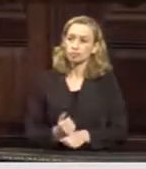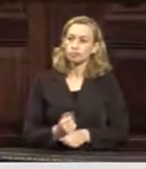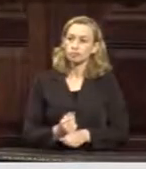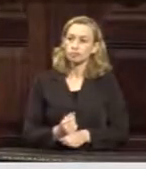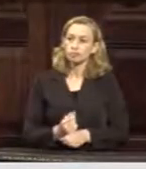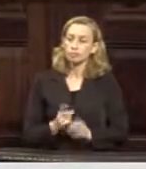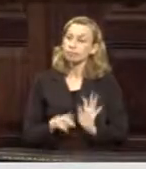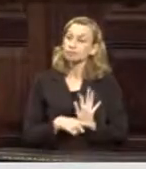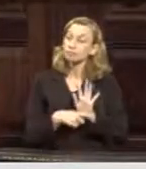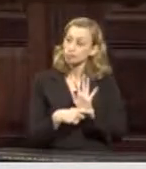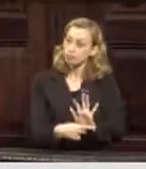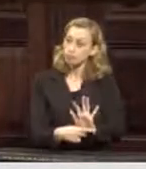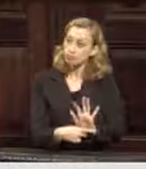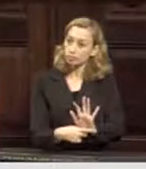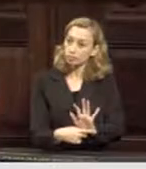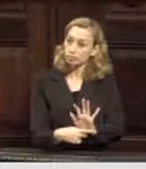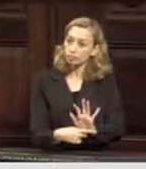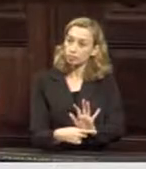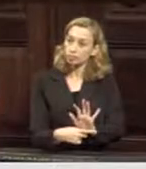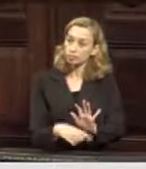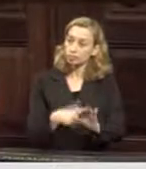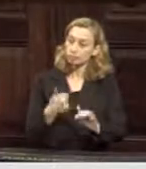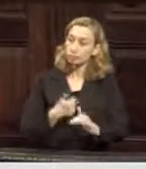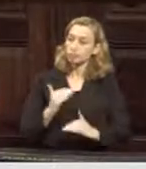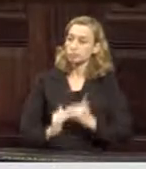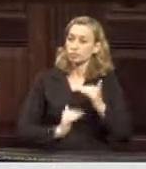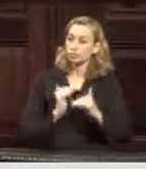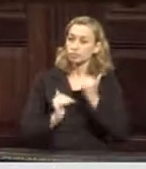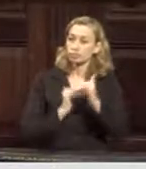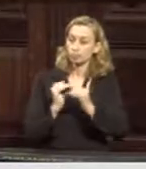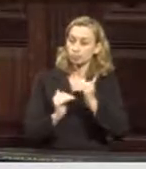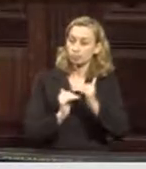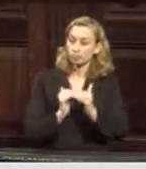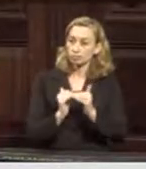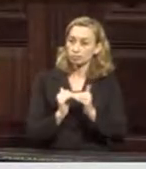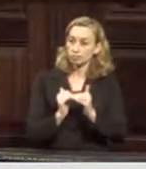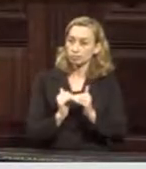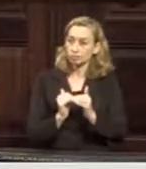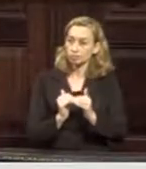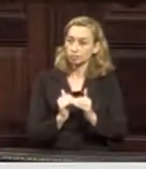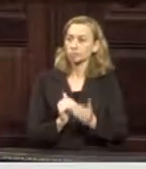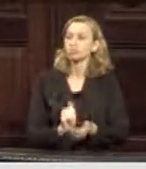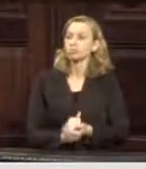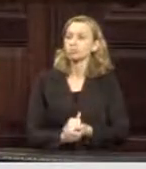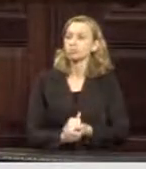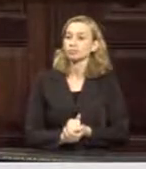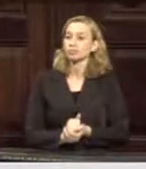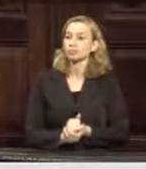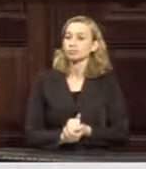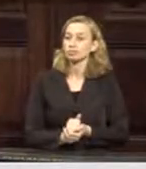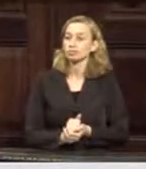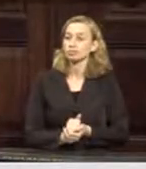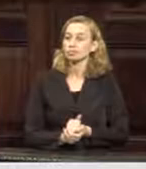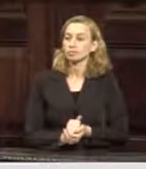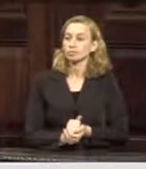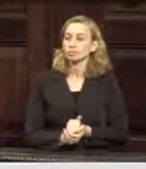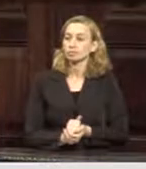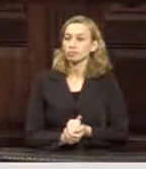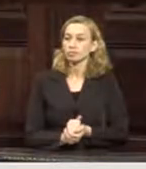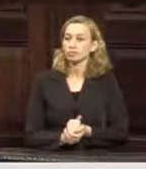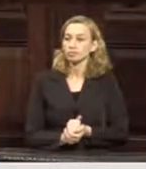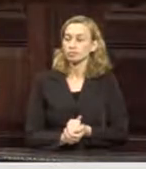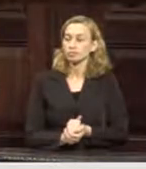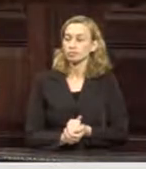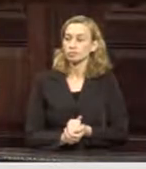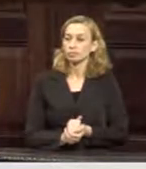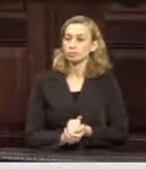que efetivem a autonomia financeira das universidades, porque sem repasses regulares, a autonomia era letra morta